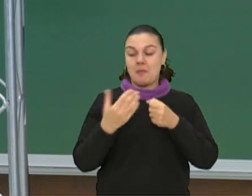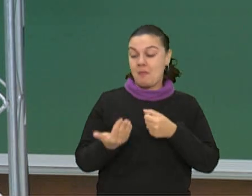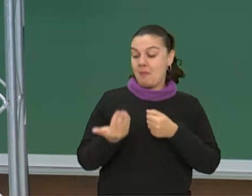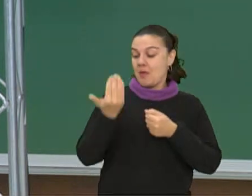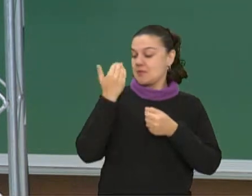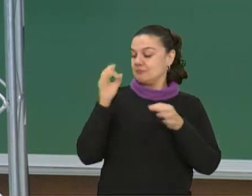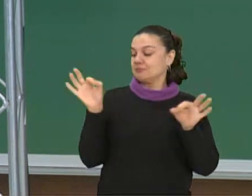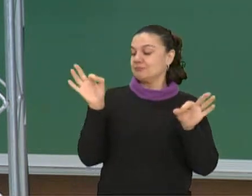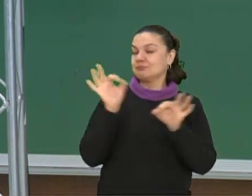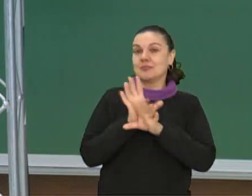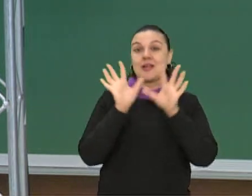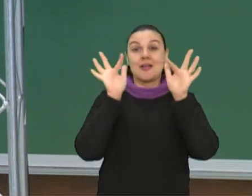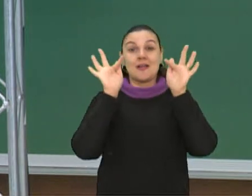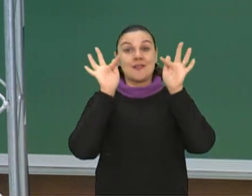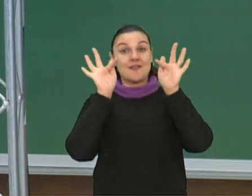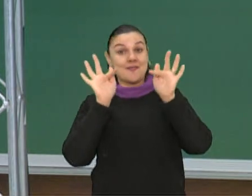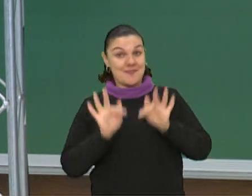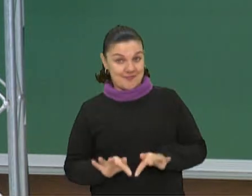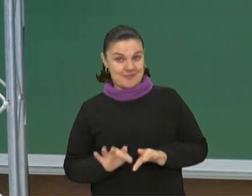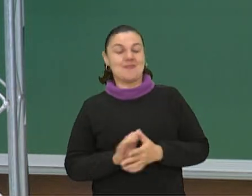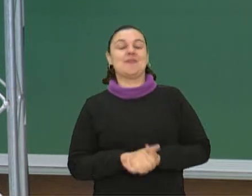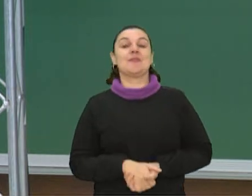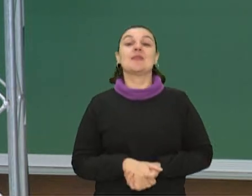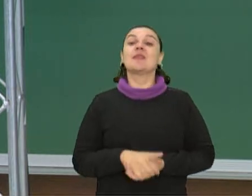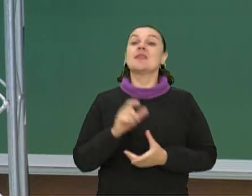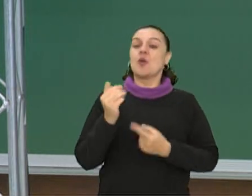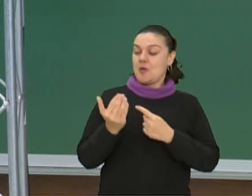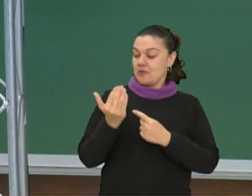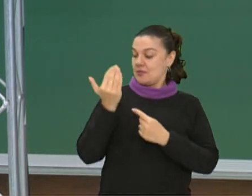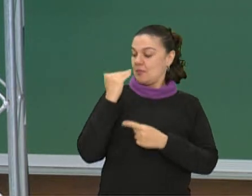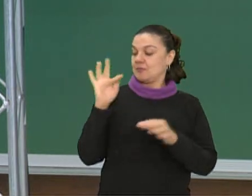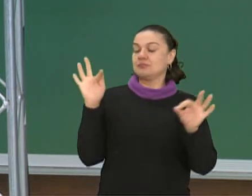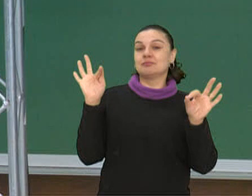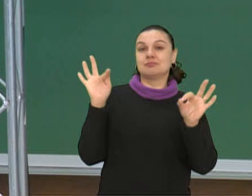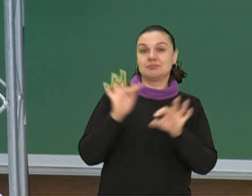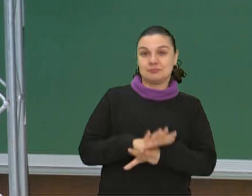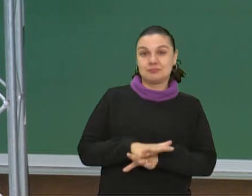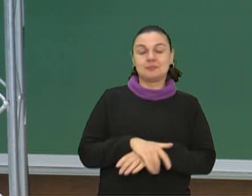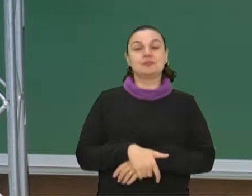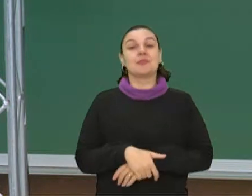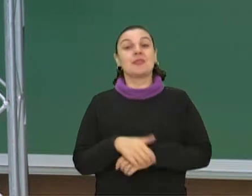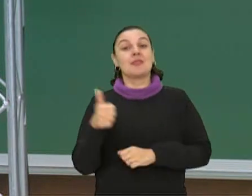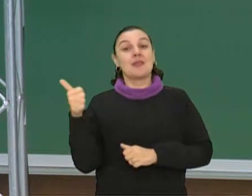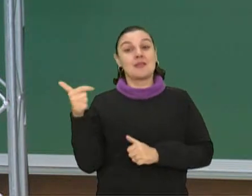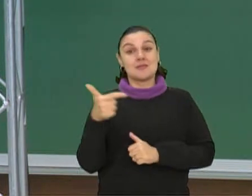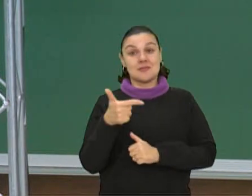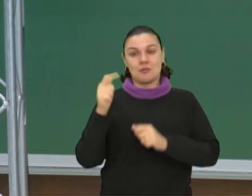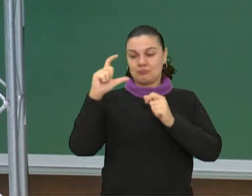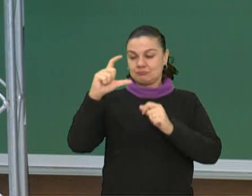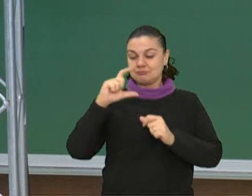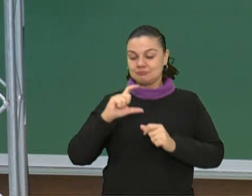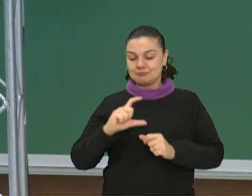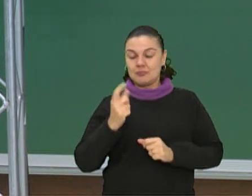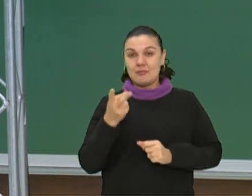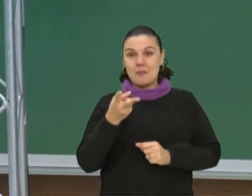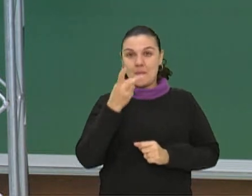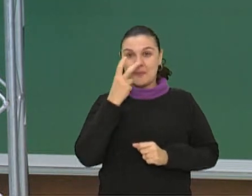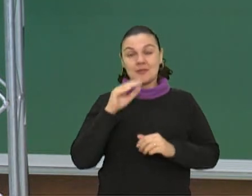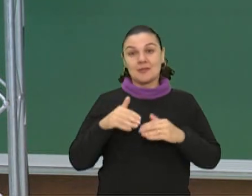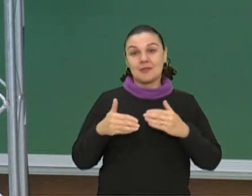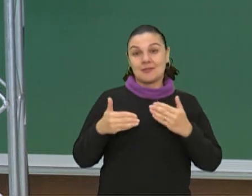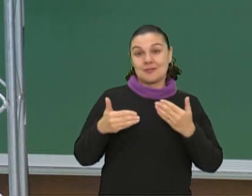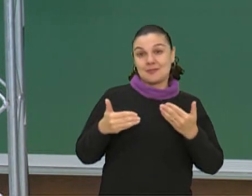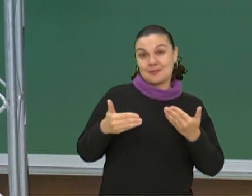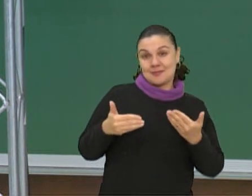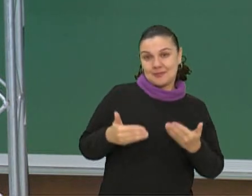pretérito perfeito, ou seja, aquele passado que foi concluído. Na segunda estrofe, nós percebemos. Então, está